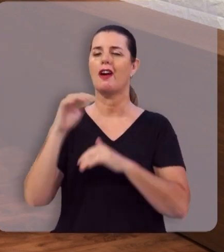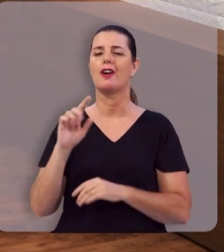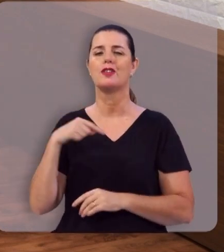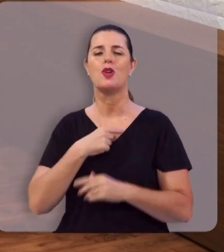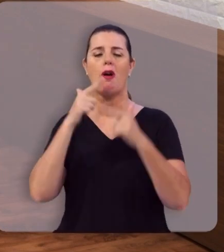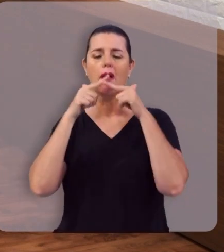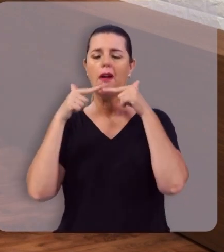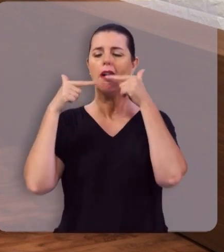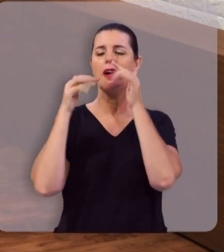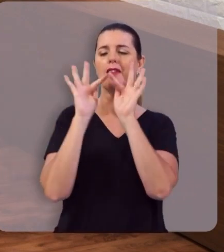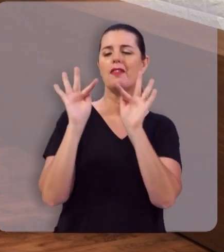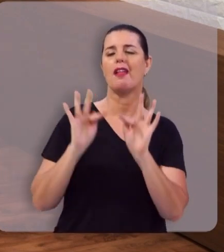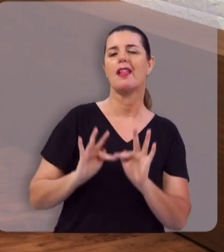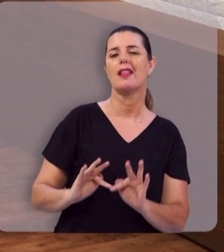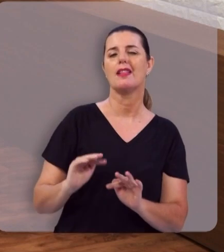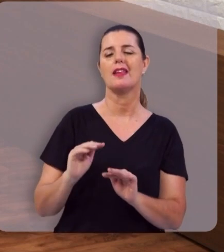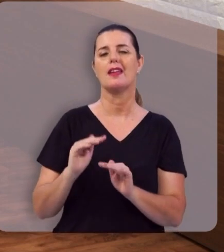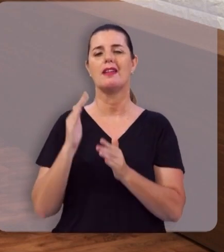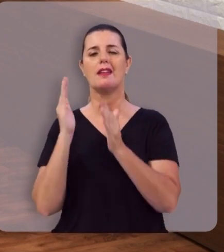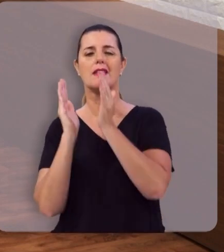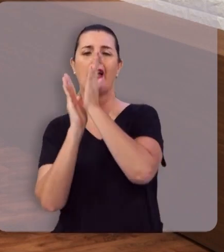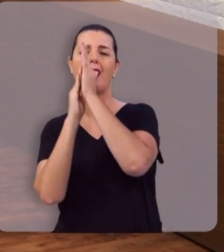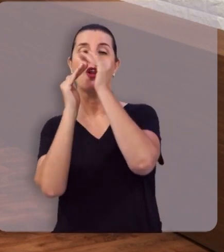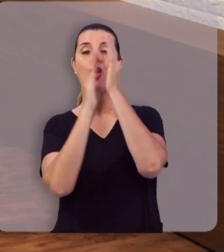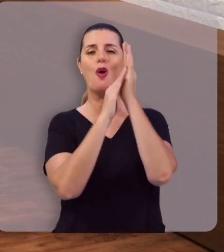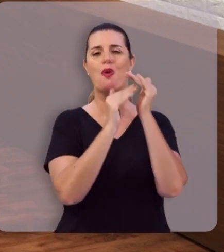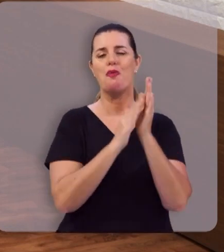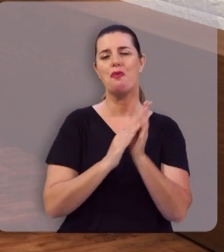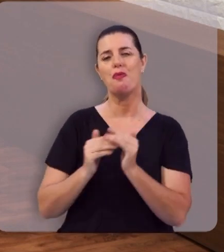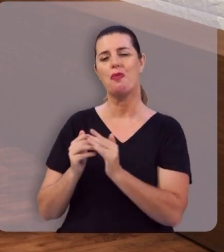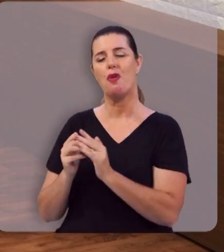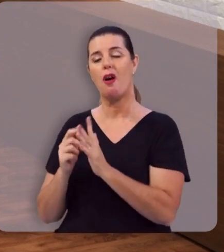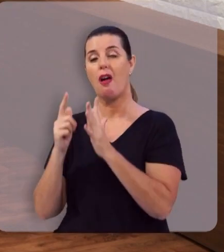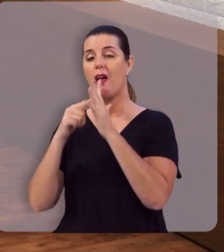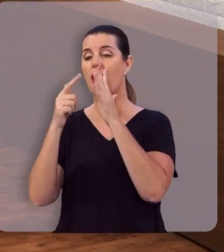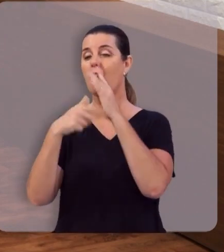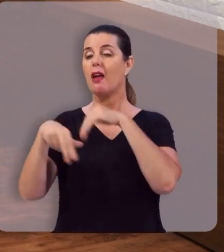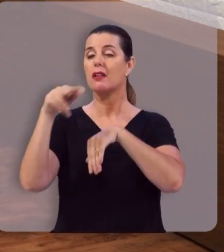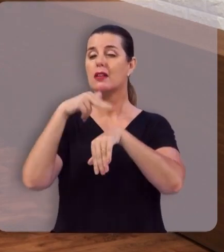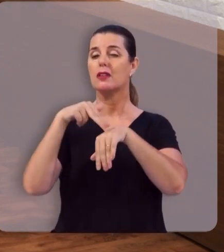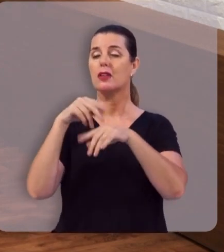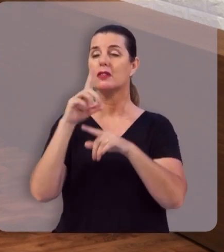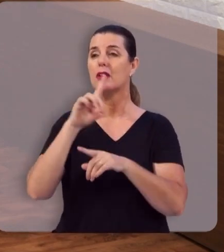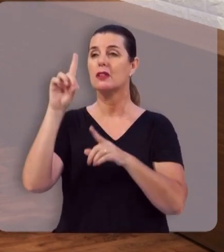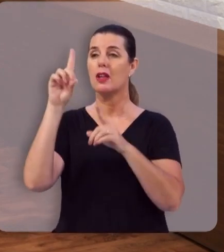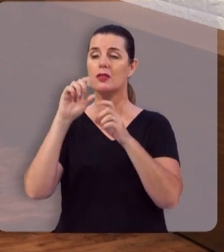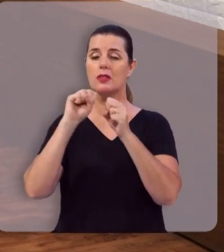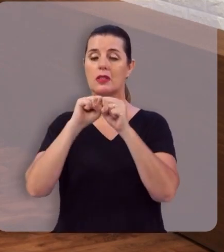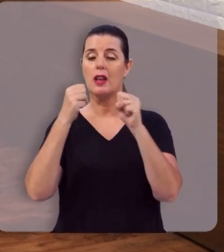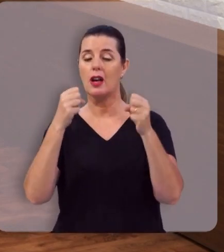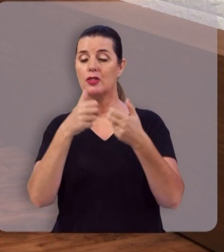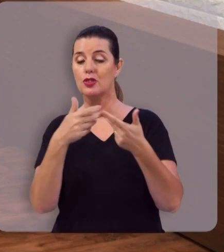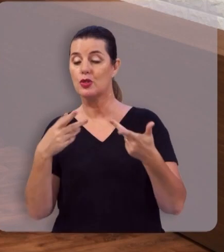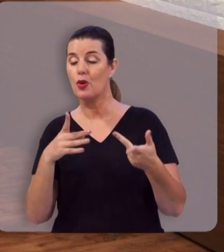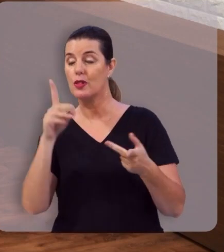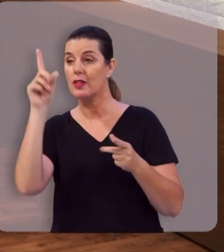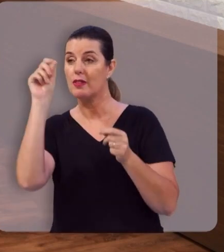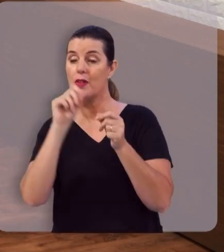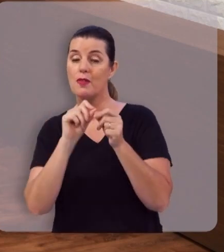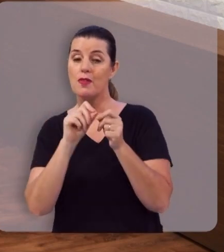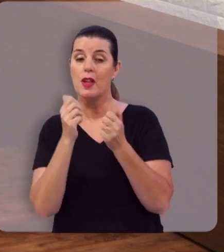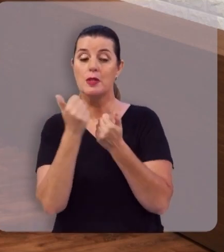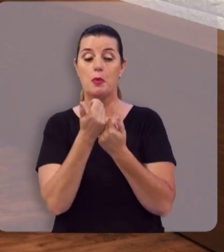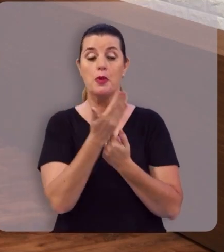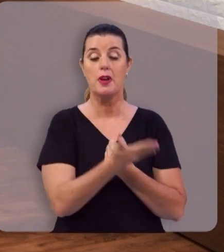se encheu de riso, nossa língua de júbilo. Então entre as nações se dizia, grandes coisas fez o Senhor por